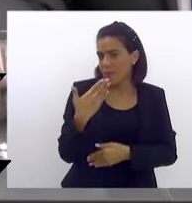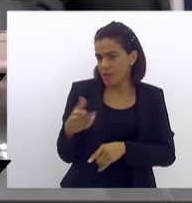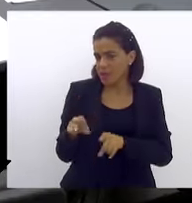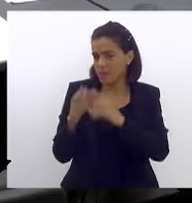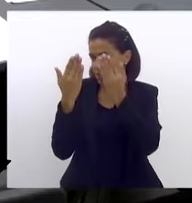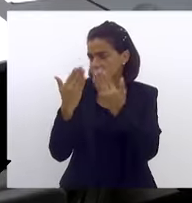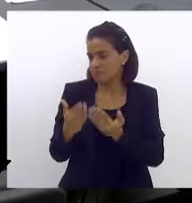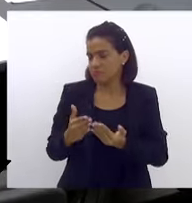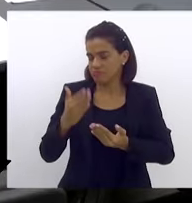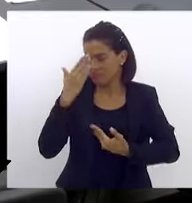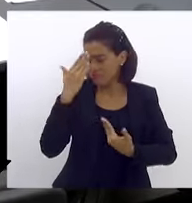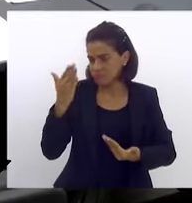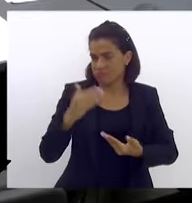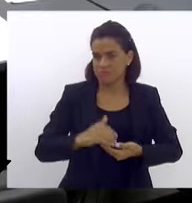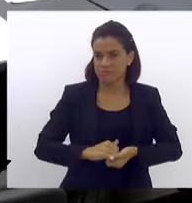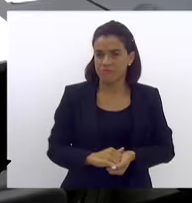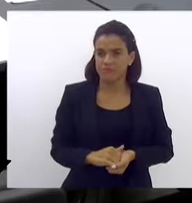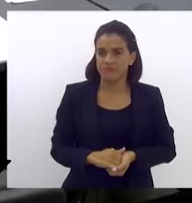Agradeço ao